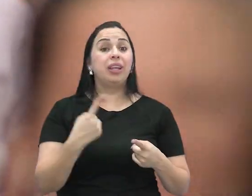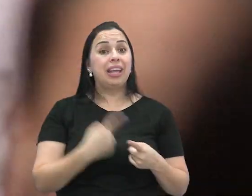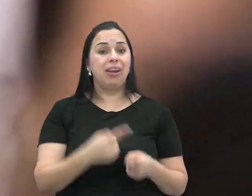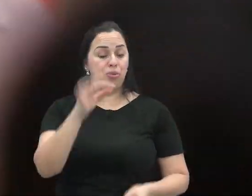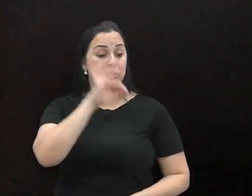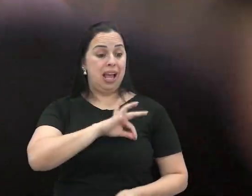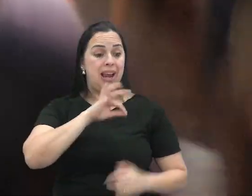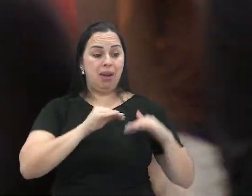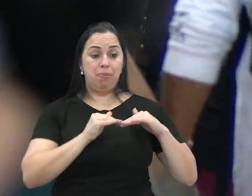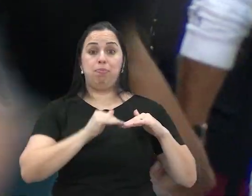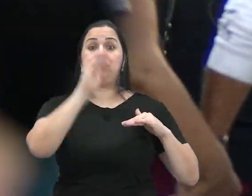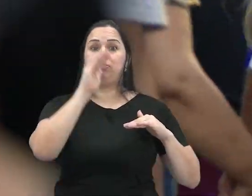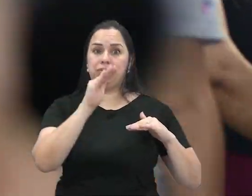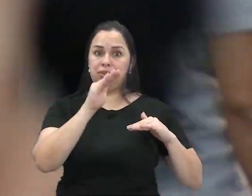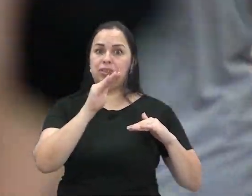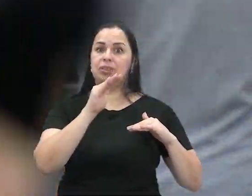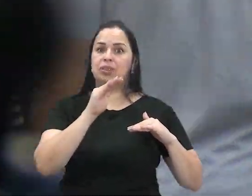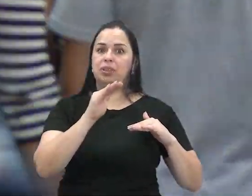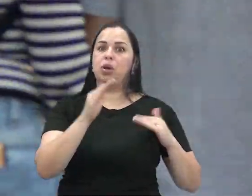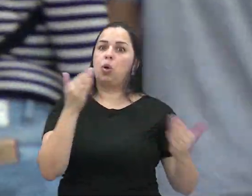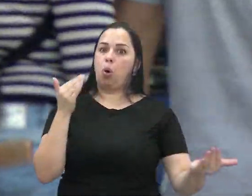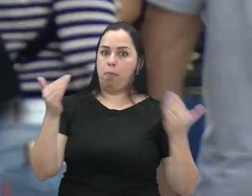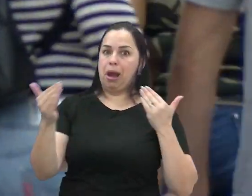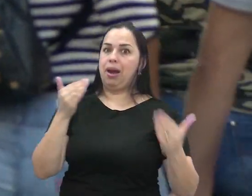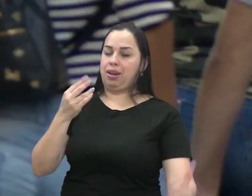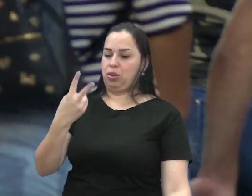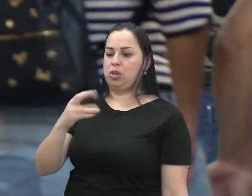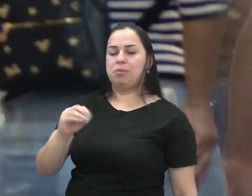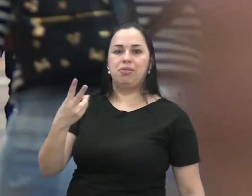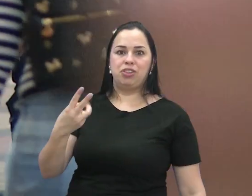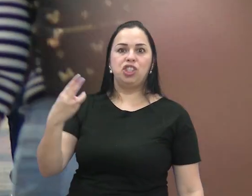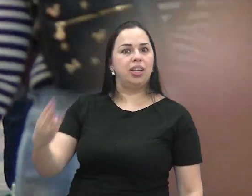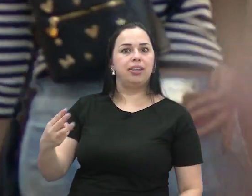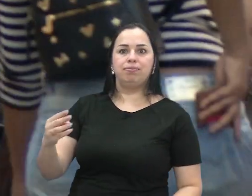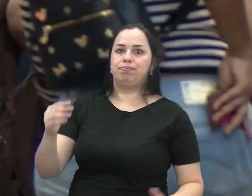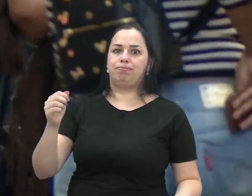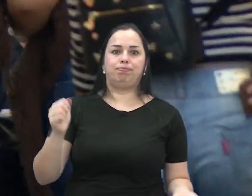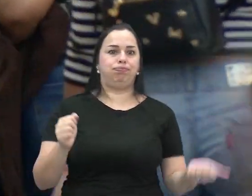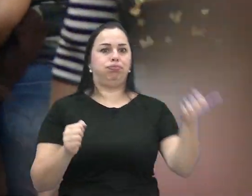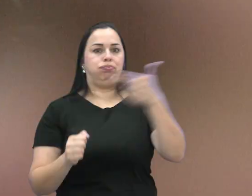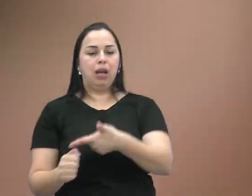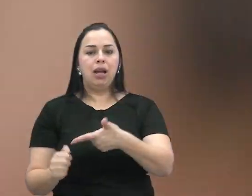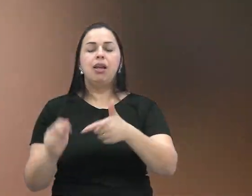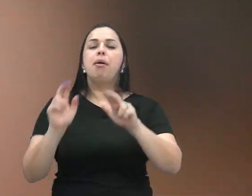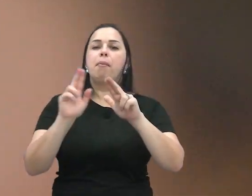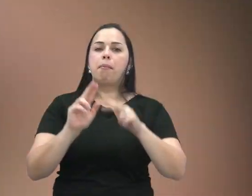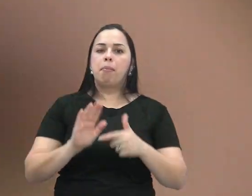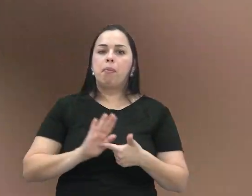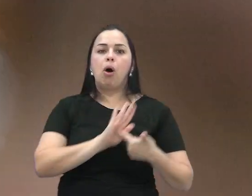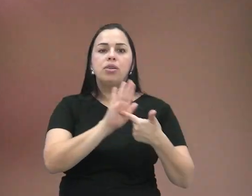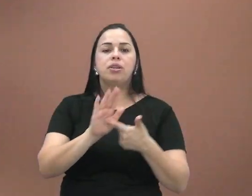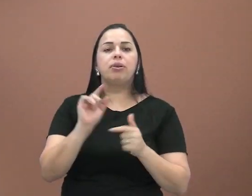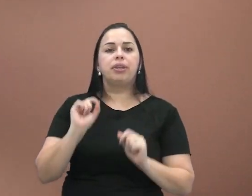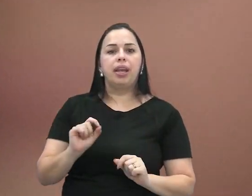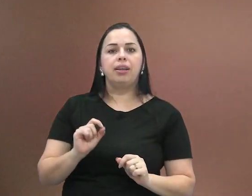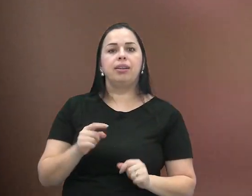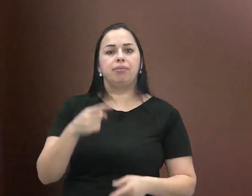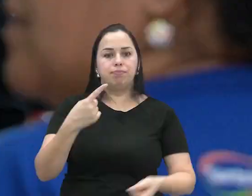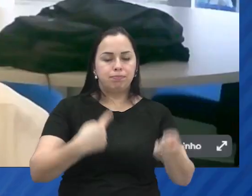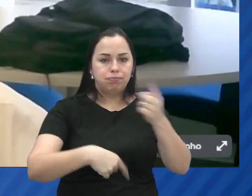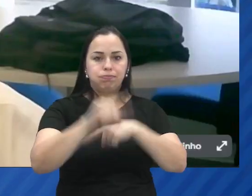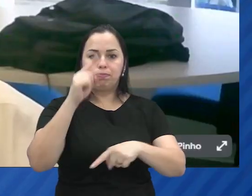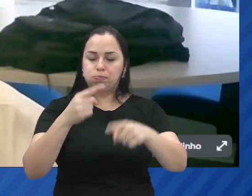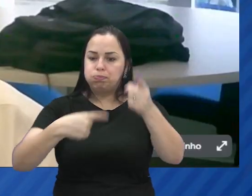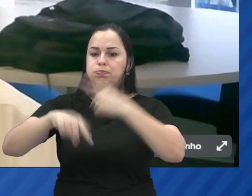de renda per capita. O número é o dobro do registrado em 2023 e mostra o impacto no desenvolvimento